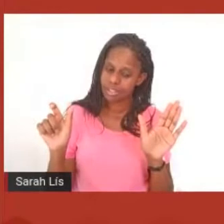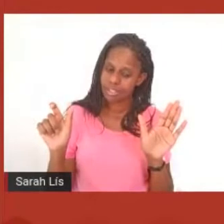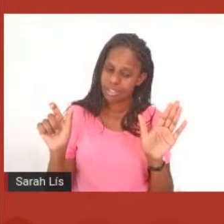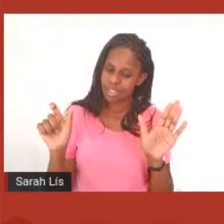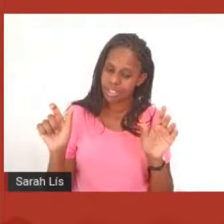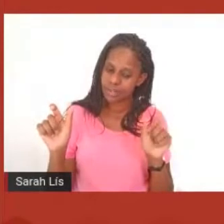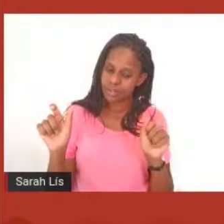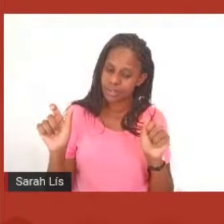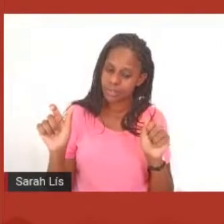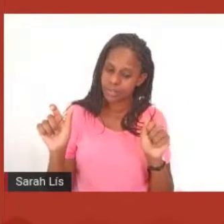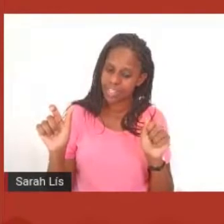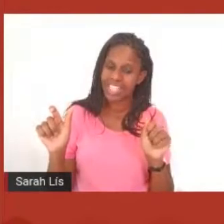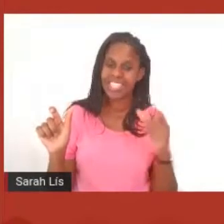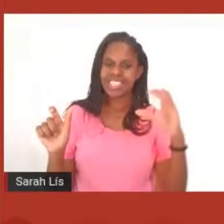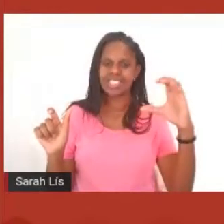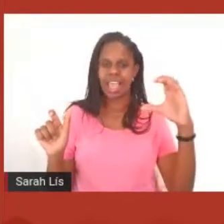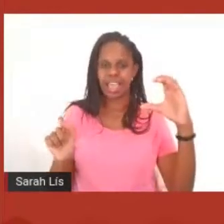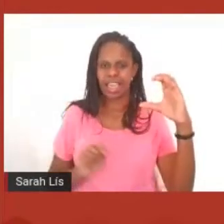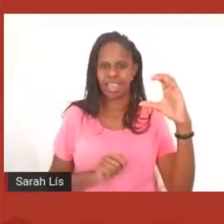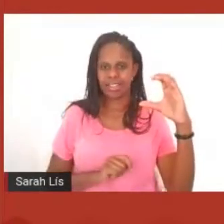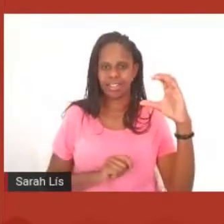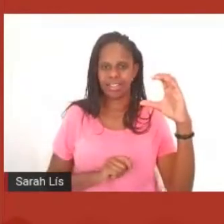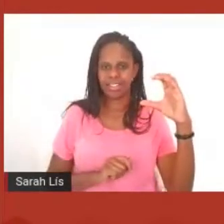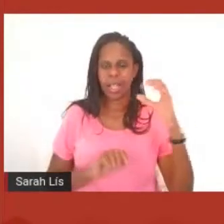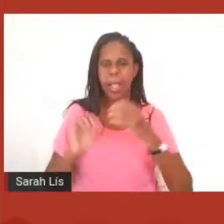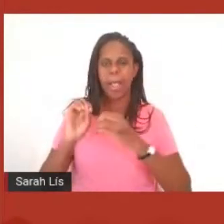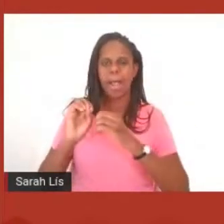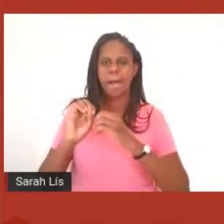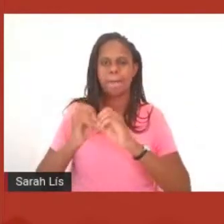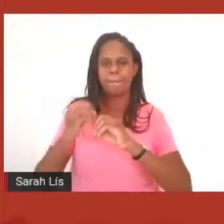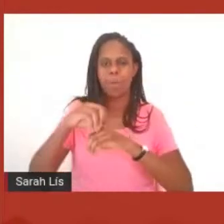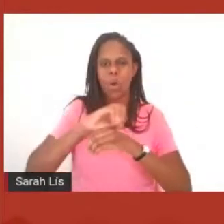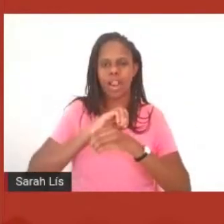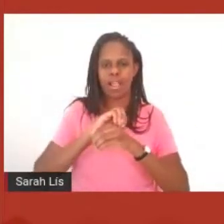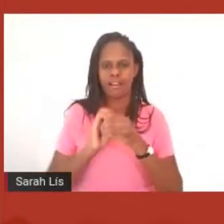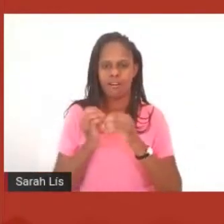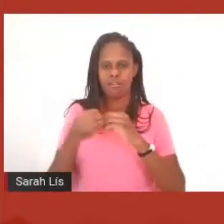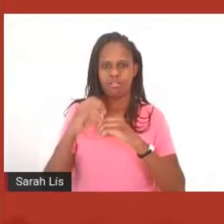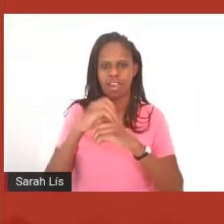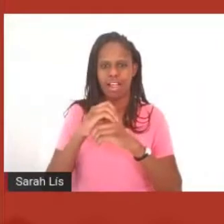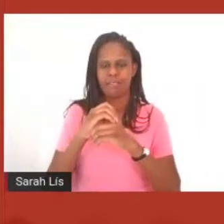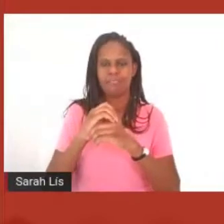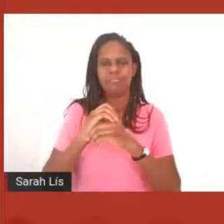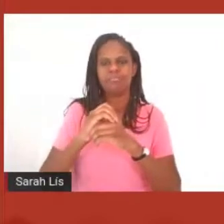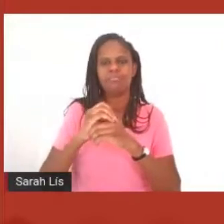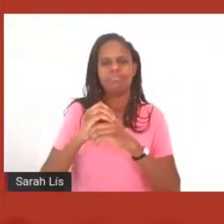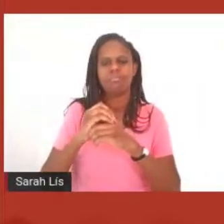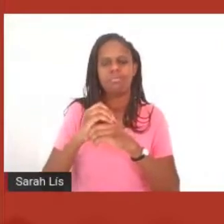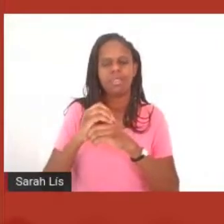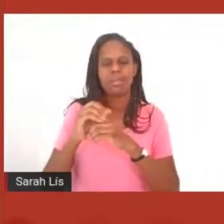No item C, moléculas são muito viscosas.